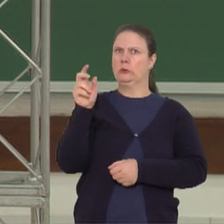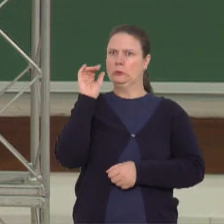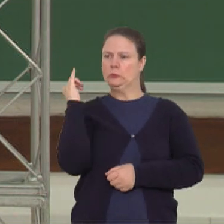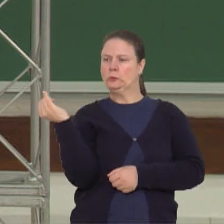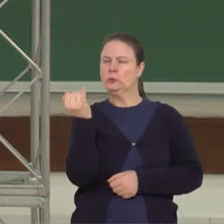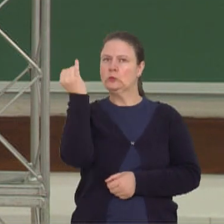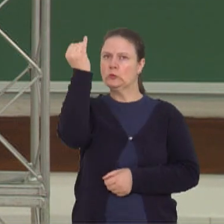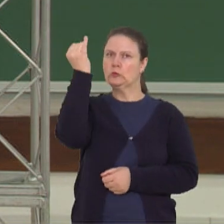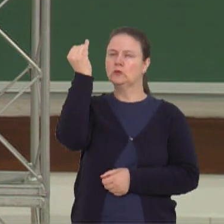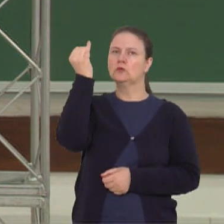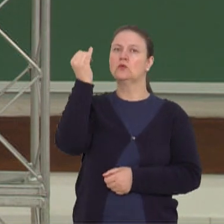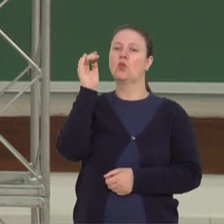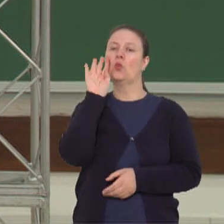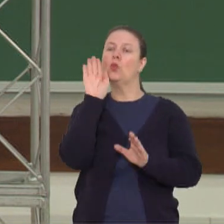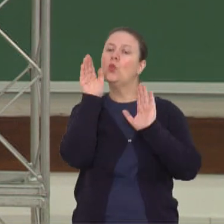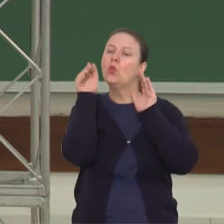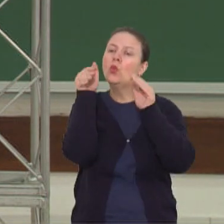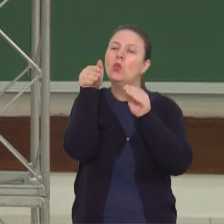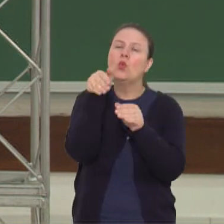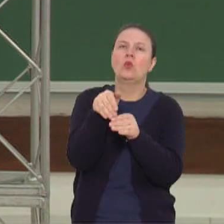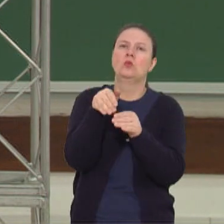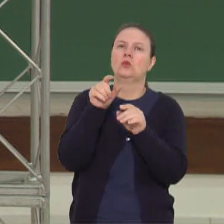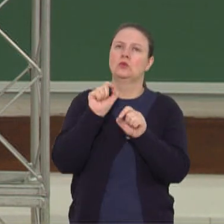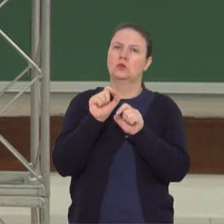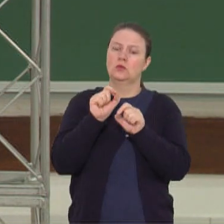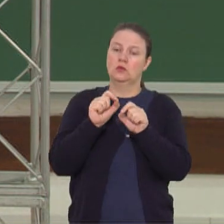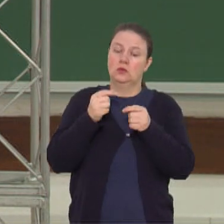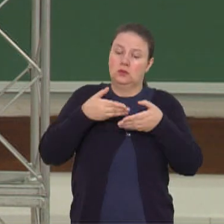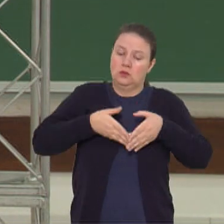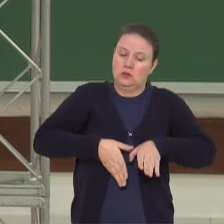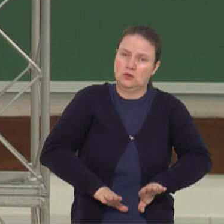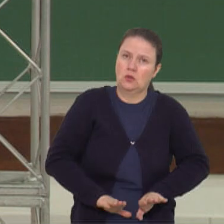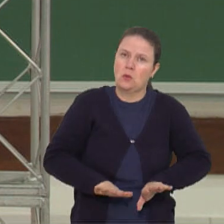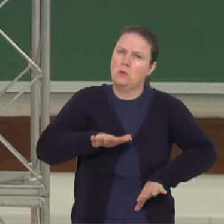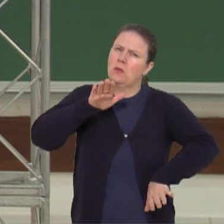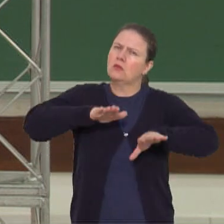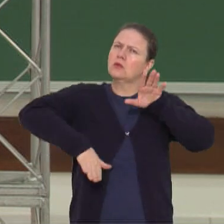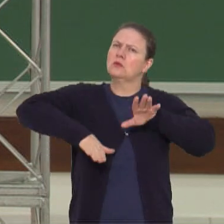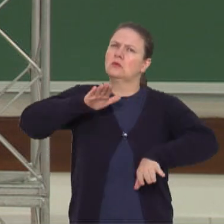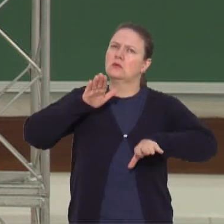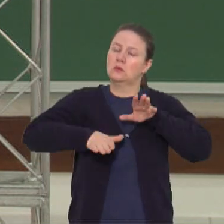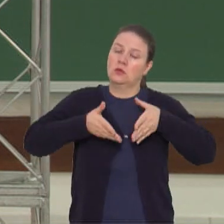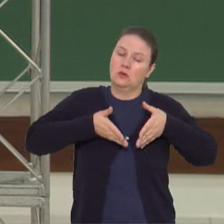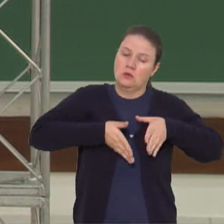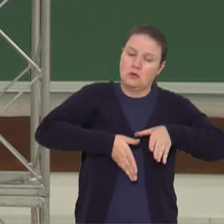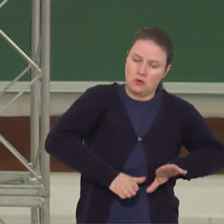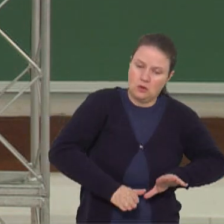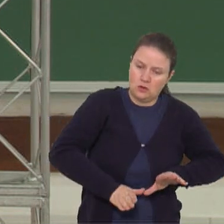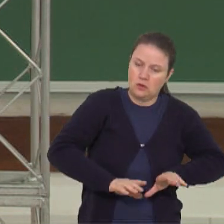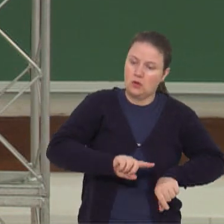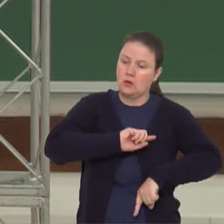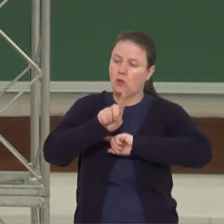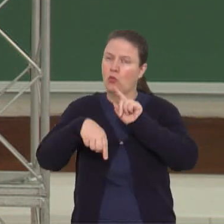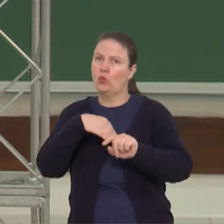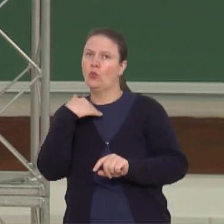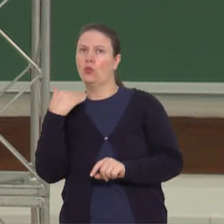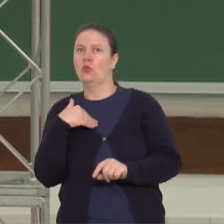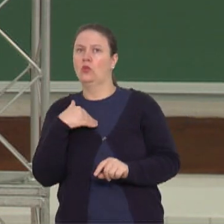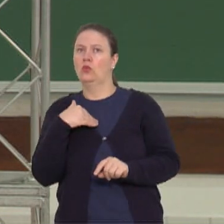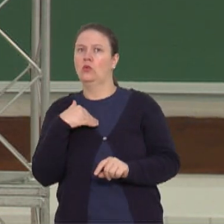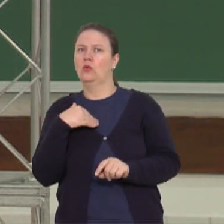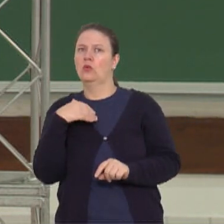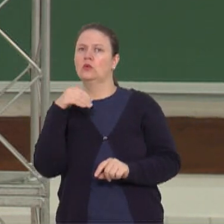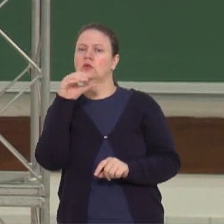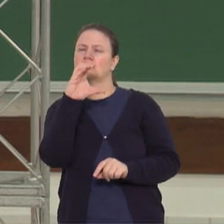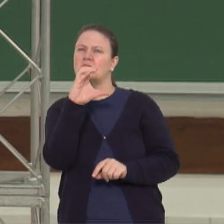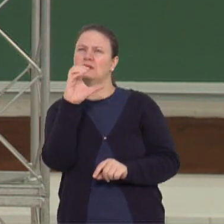históricos, nós nos referimos sempre, nasceu cerca de tal data, morreu cerca de tal data. Por que a palavra cerca